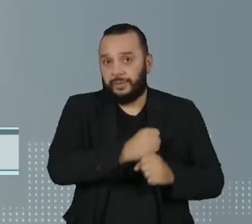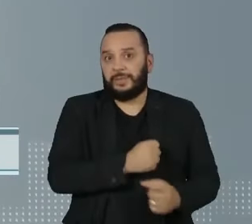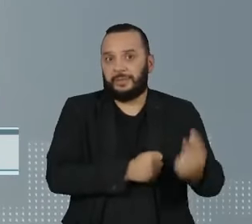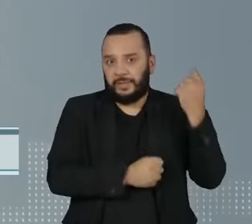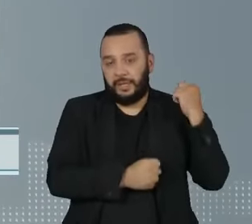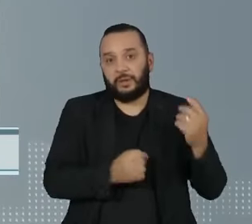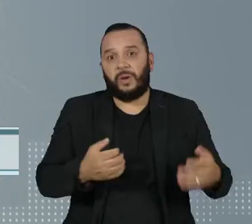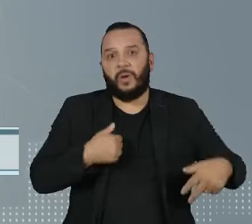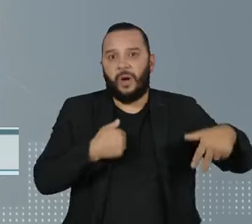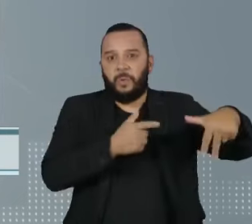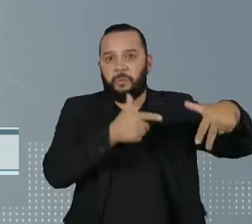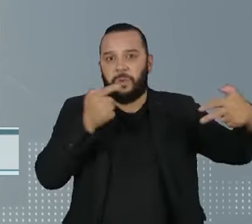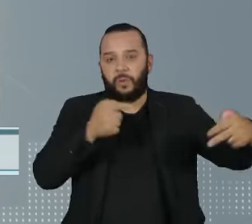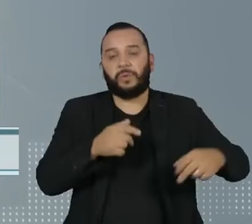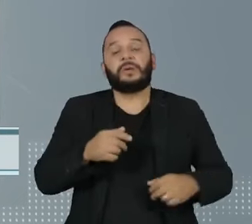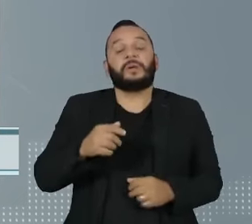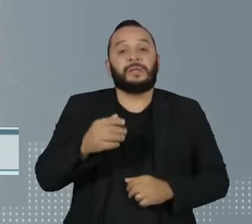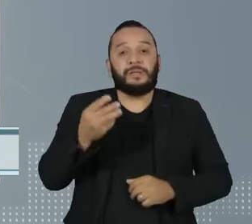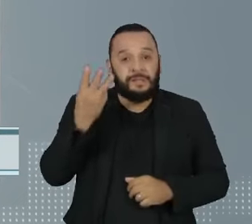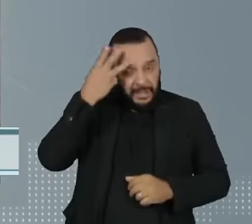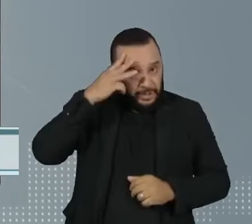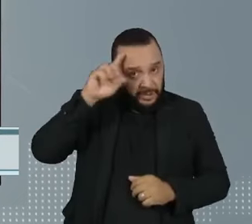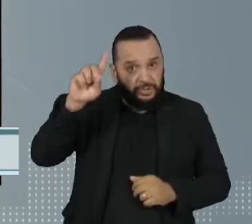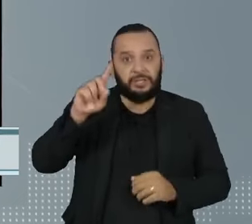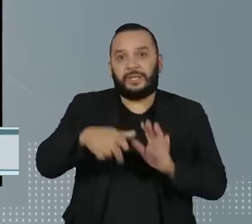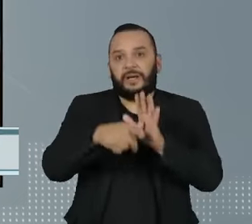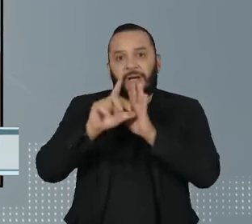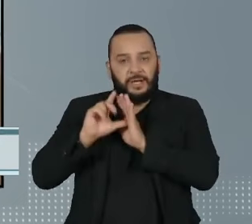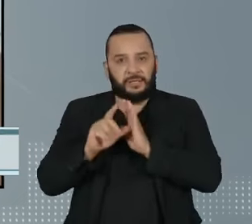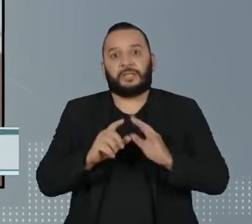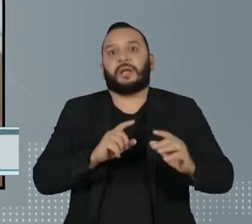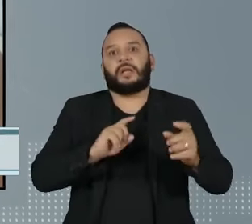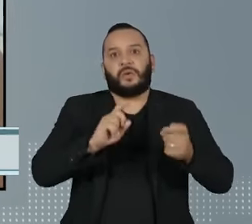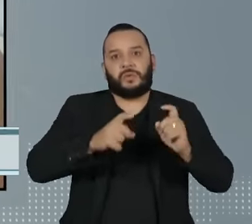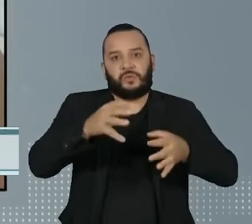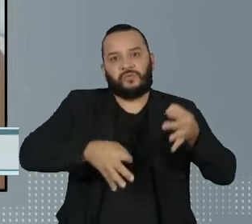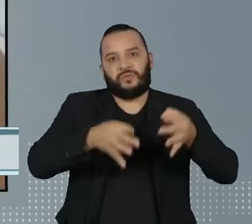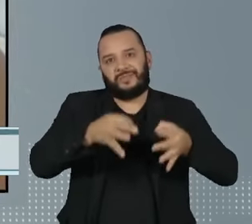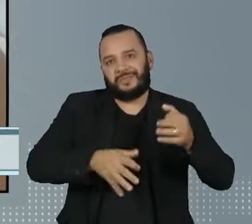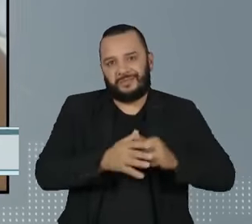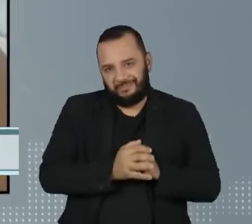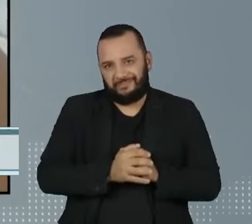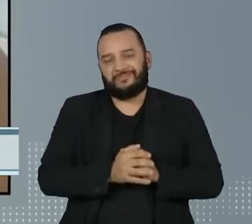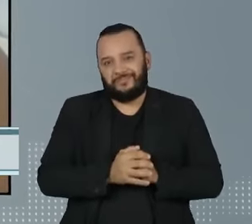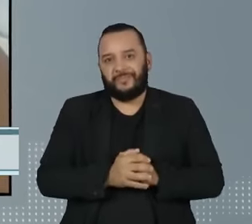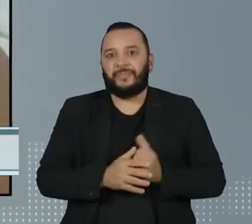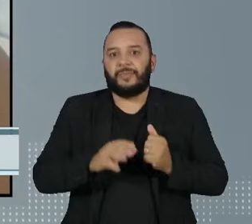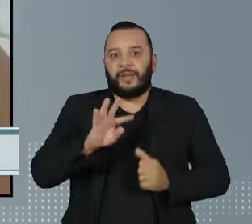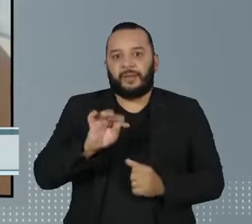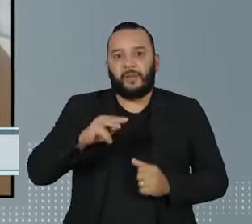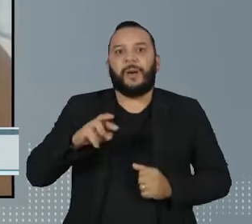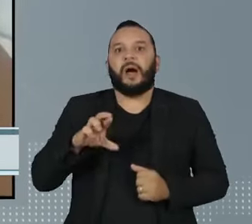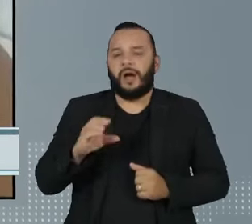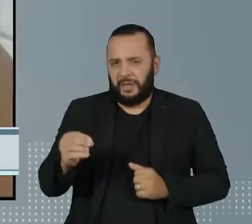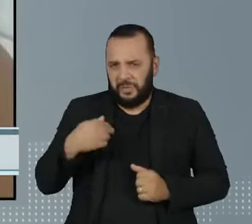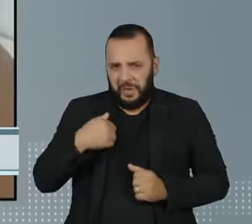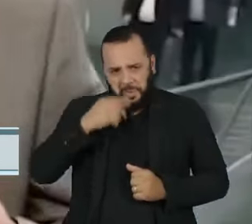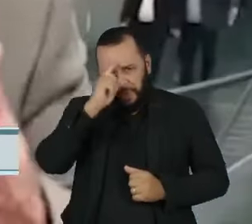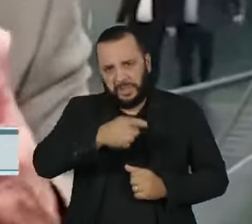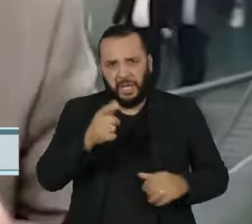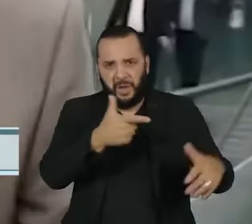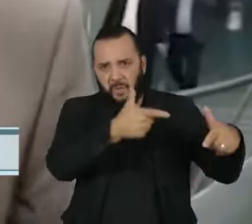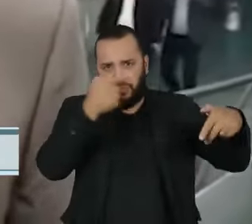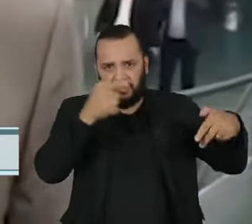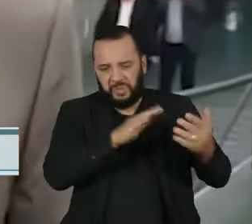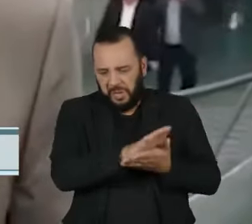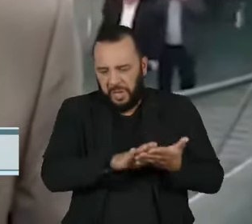assassinato aconteceu três dias antes de uma audiência sobre o caso durante a prisão temário negou que tenha sido mandante do crime